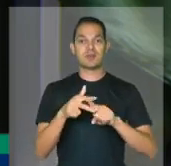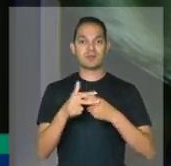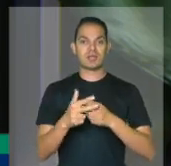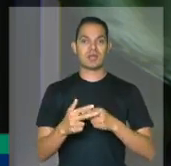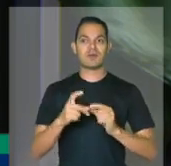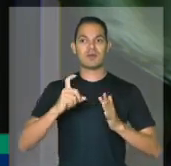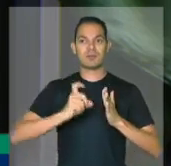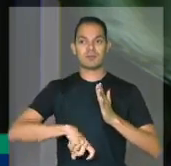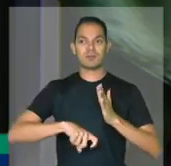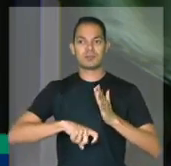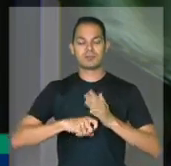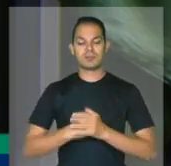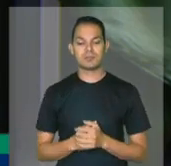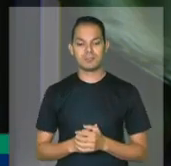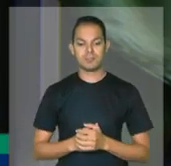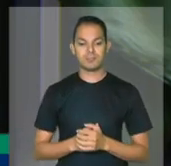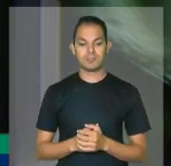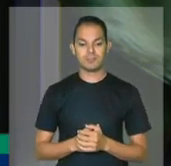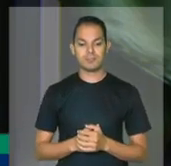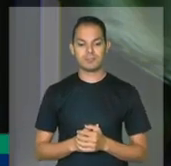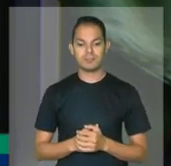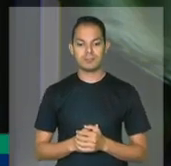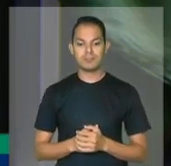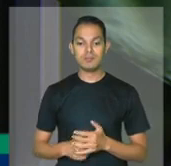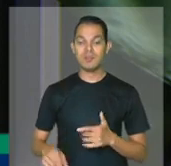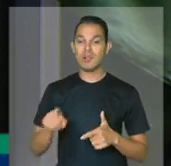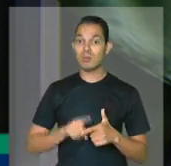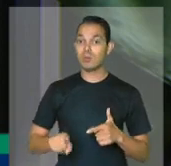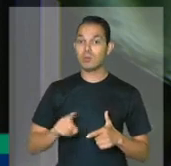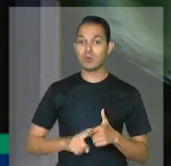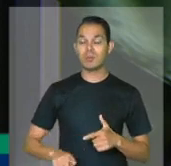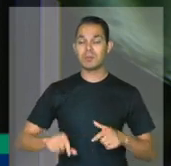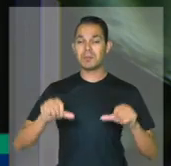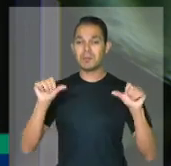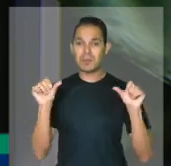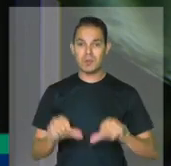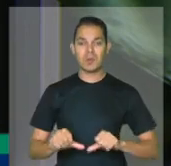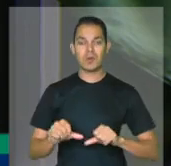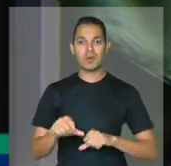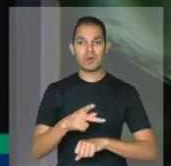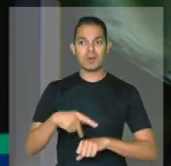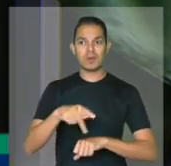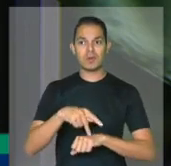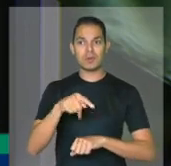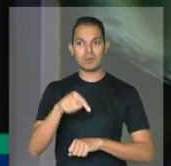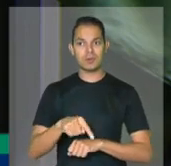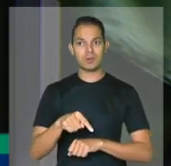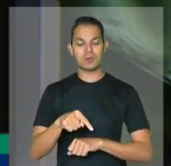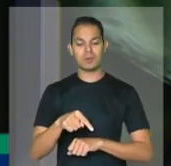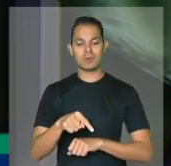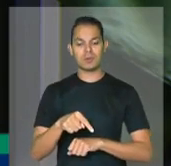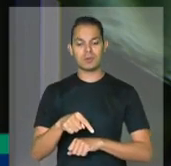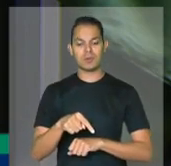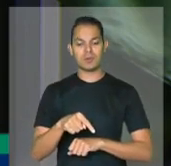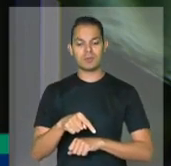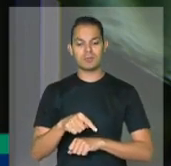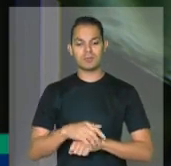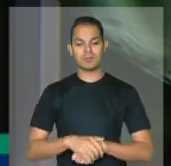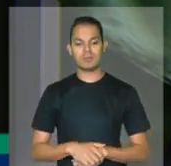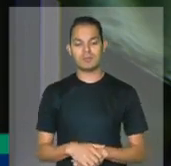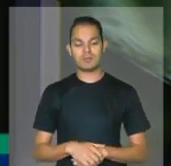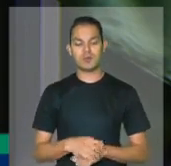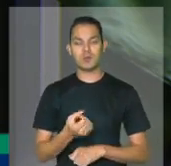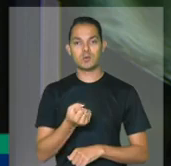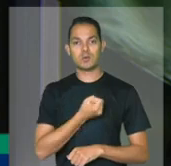reforma tributária. O maior problema que nós temos num país com os